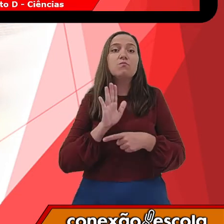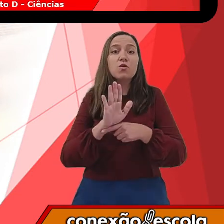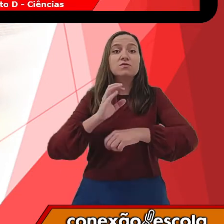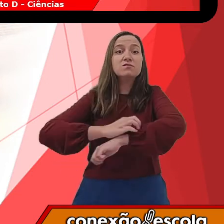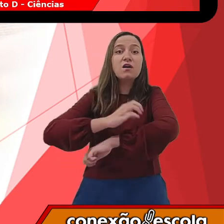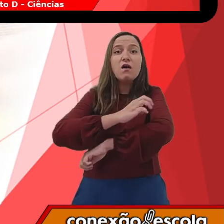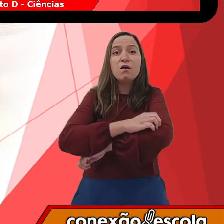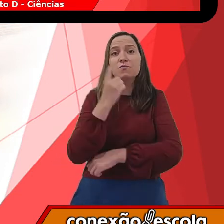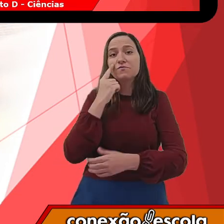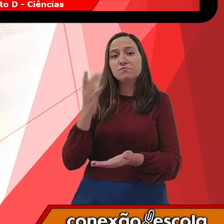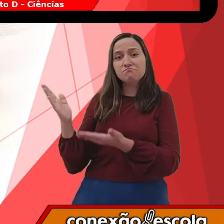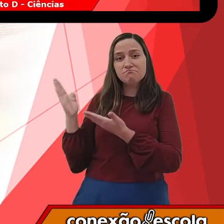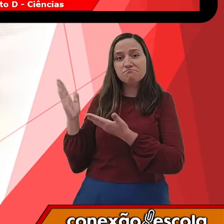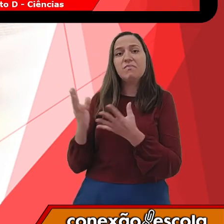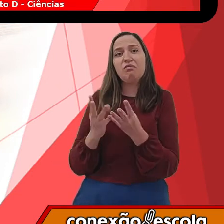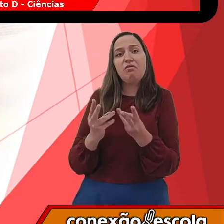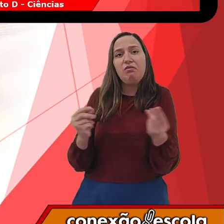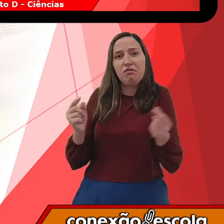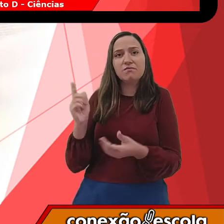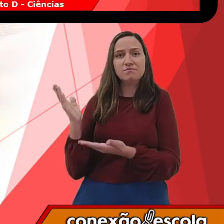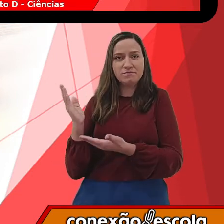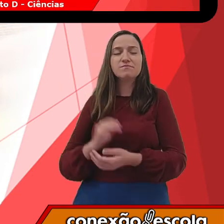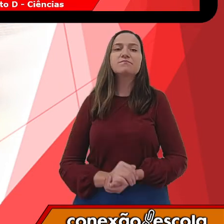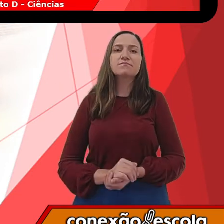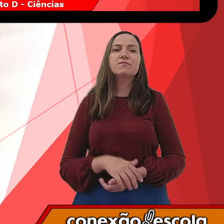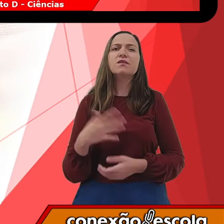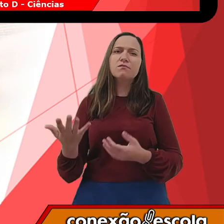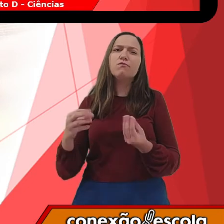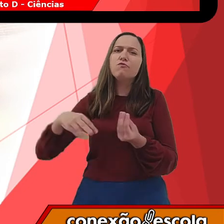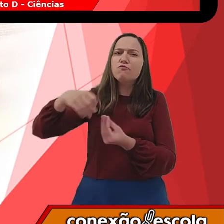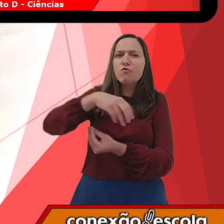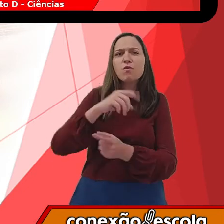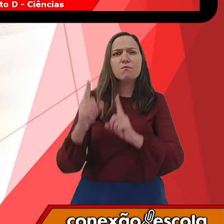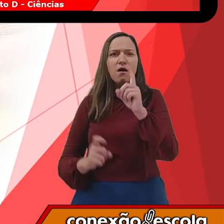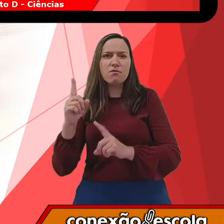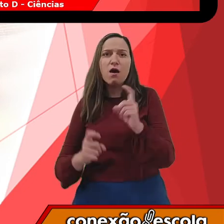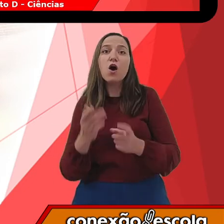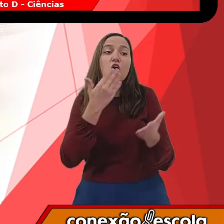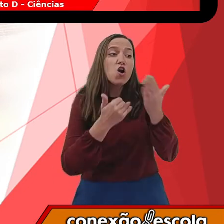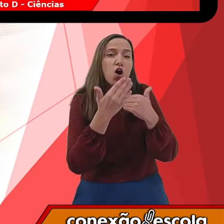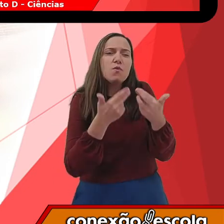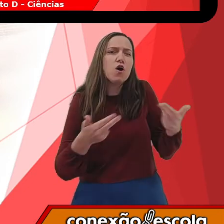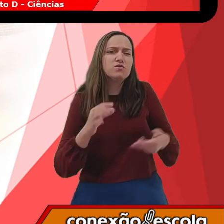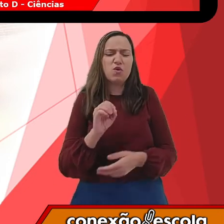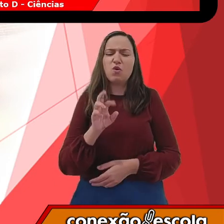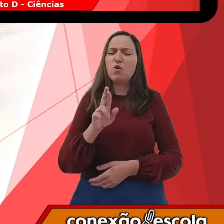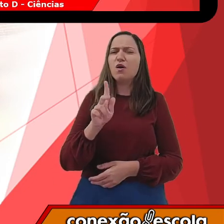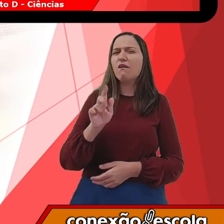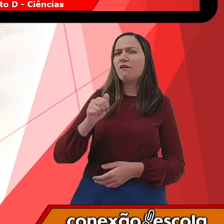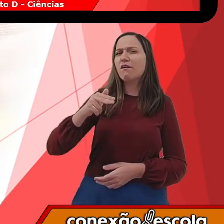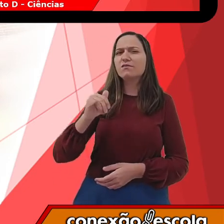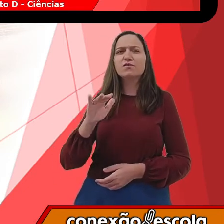está se desintegrando. Os fungos e as bactérias se alimentam de matéria orgânica. Mas o que é isso? São os